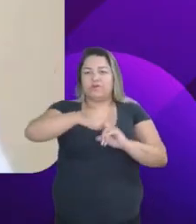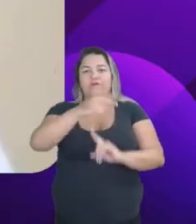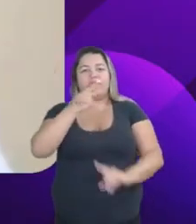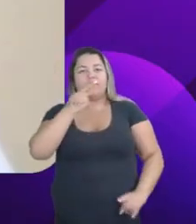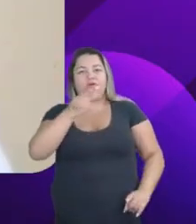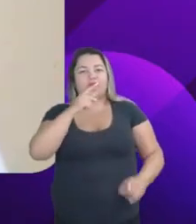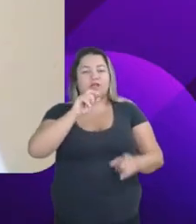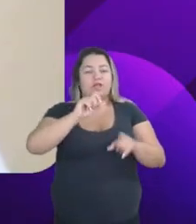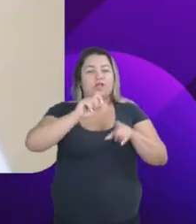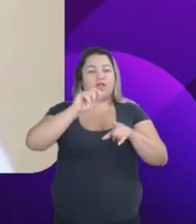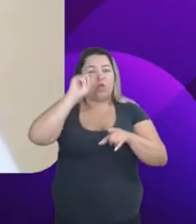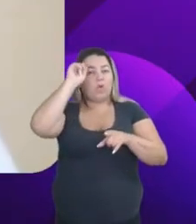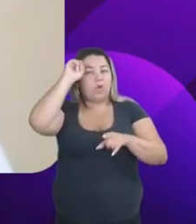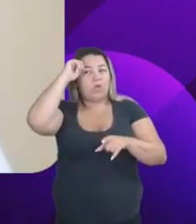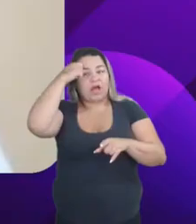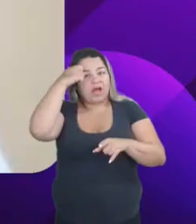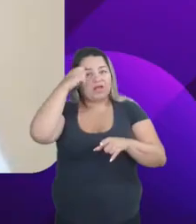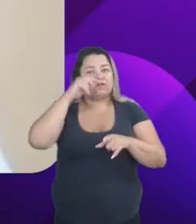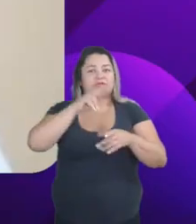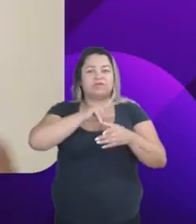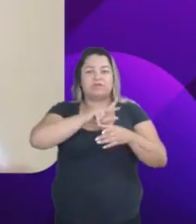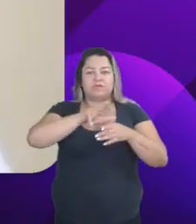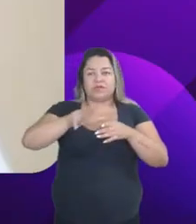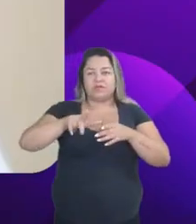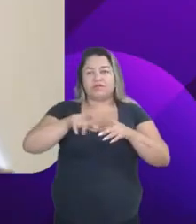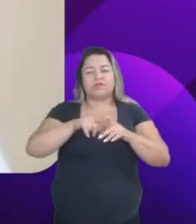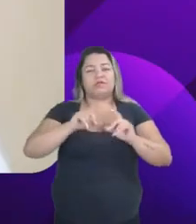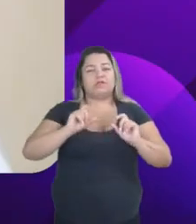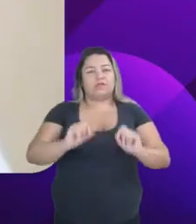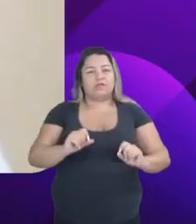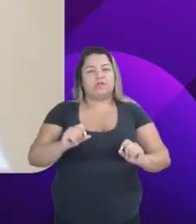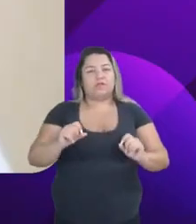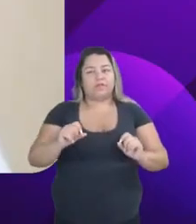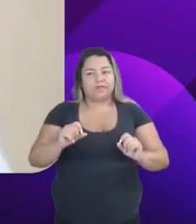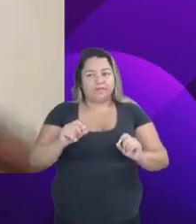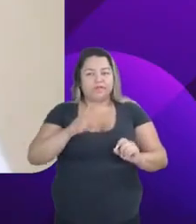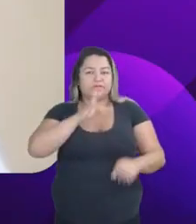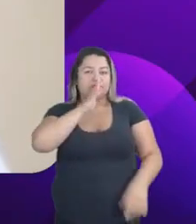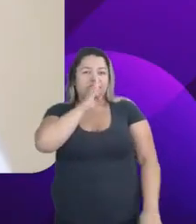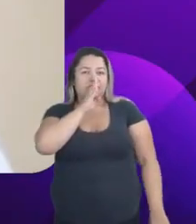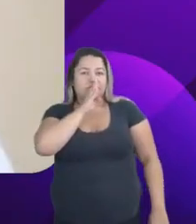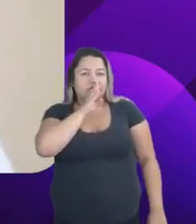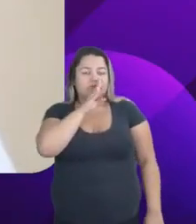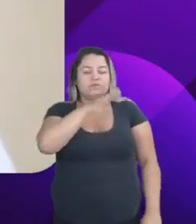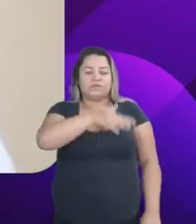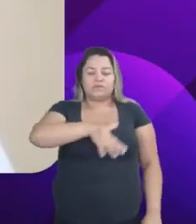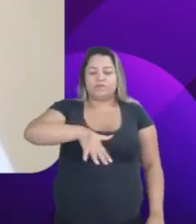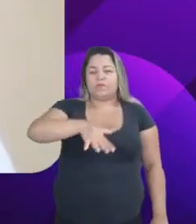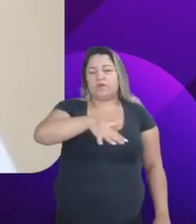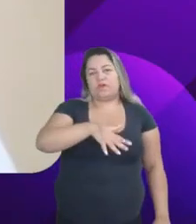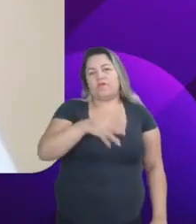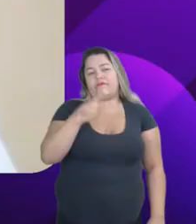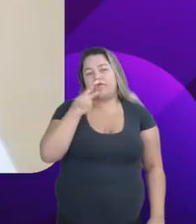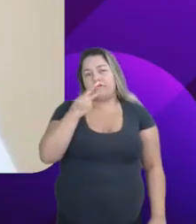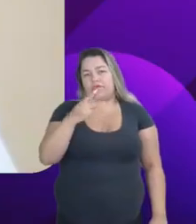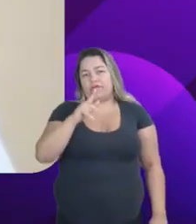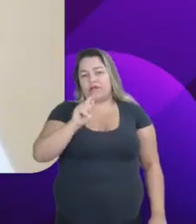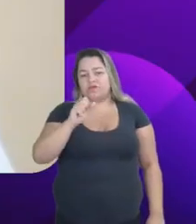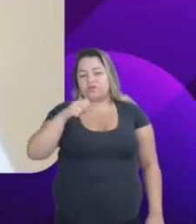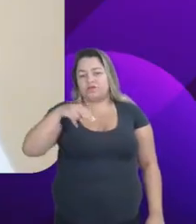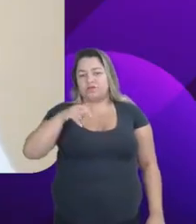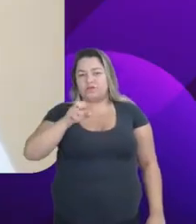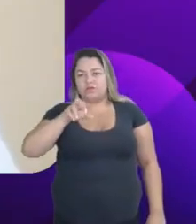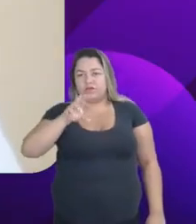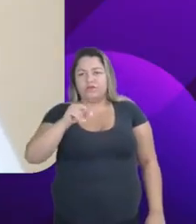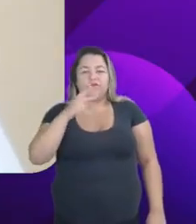raça, eu estou trazendo racismo, eu estou trazendo isso que tem matado e silenciado tantos e tantos de nós. E quando eu vou falar de gênero, eu estou falando